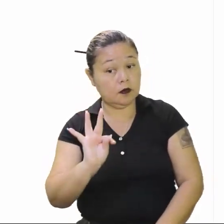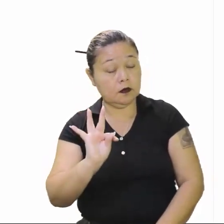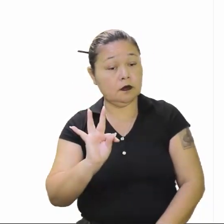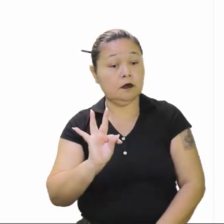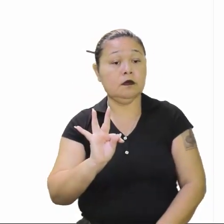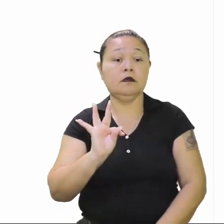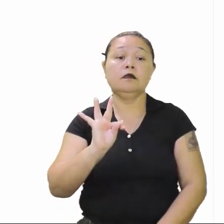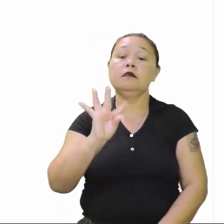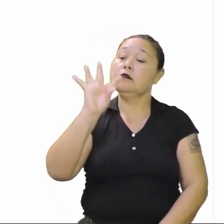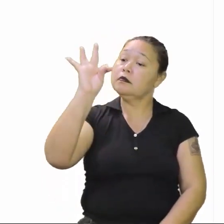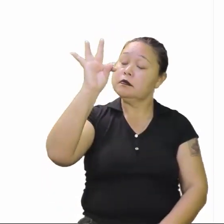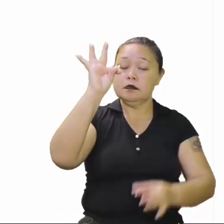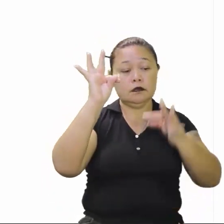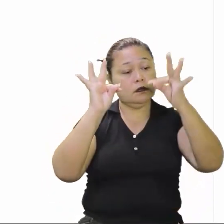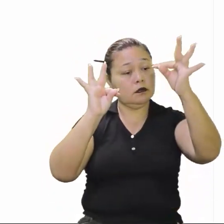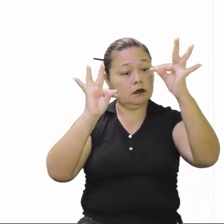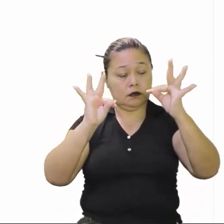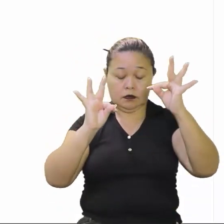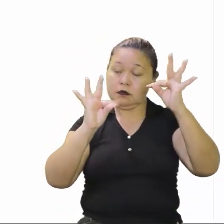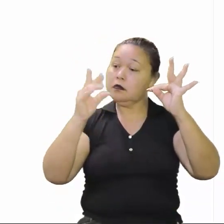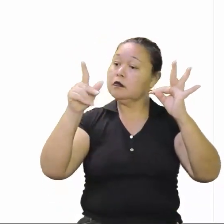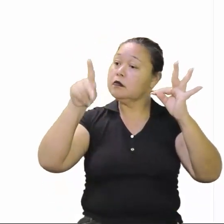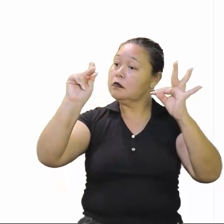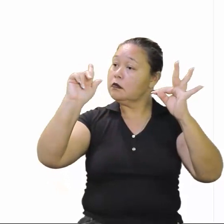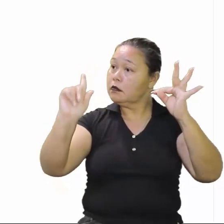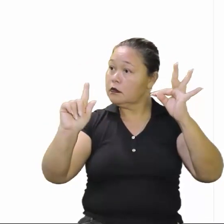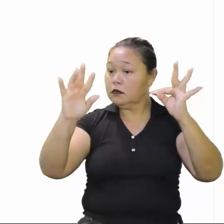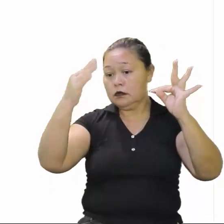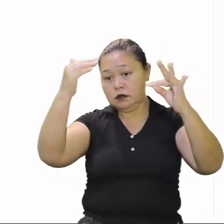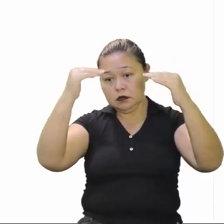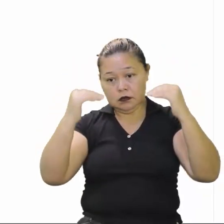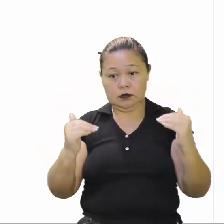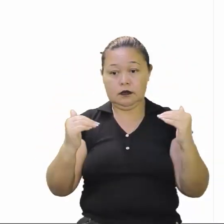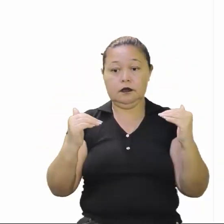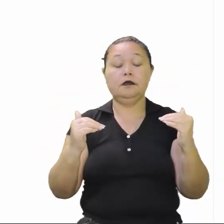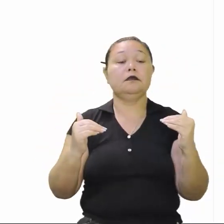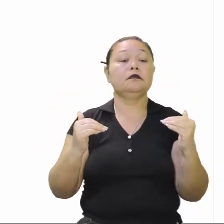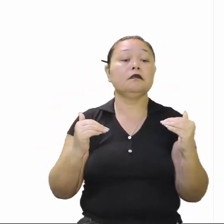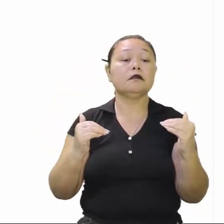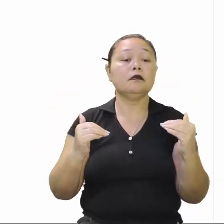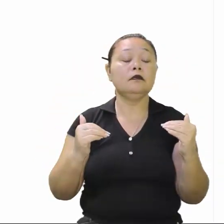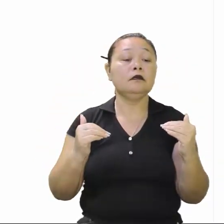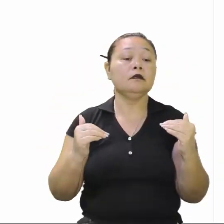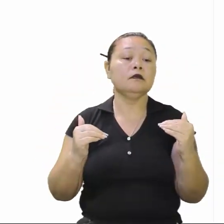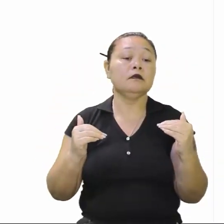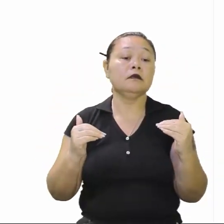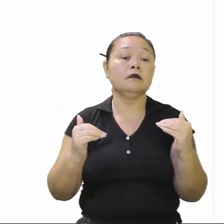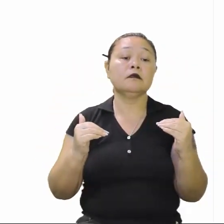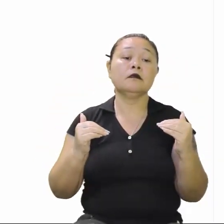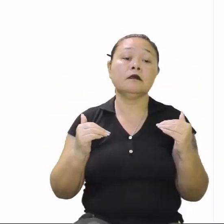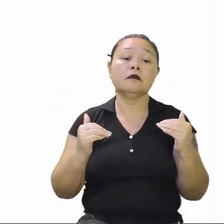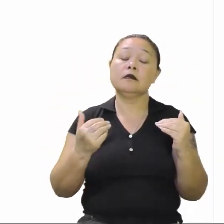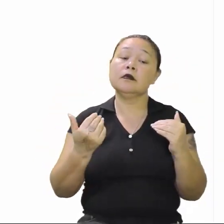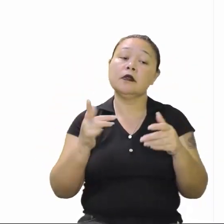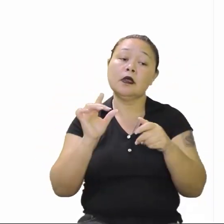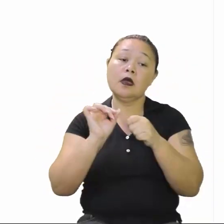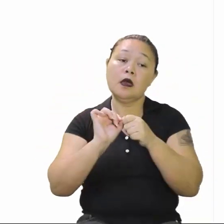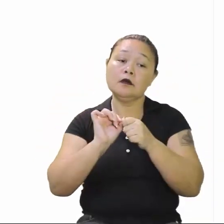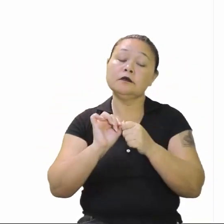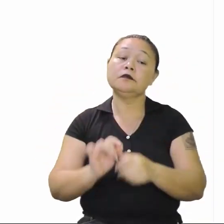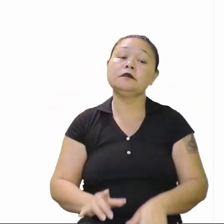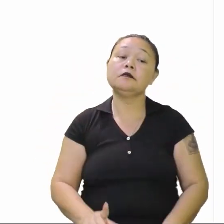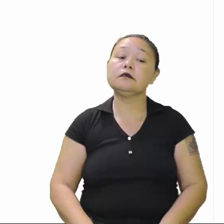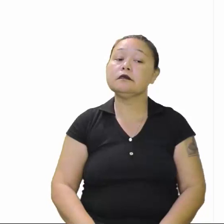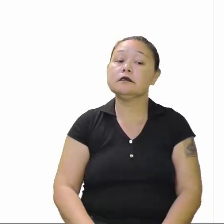debaixo de tonelada, quilograma debaixo de quilograma. E aí fica 1.000 vezes x igual a 1 vezes